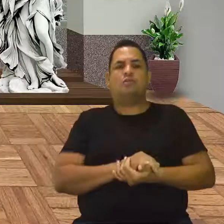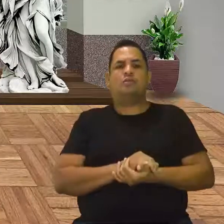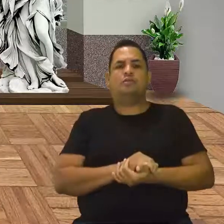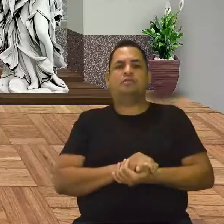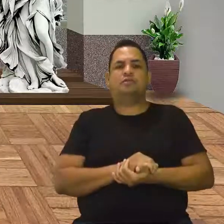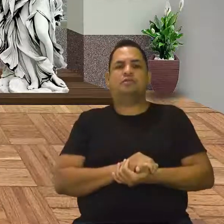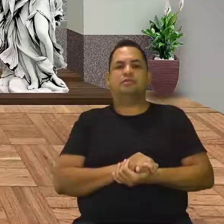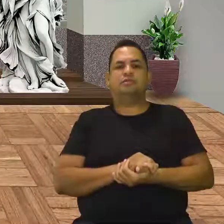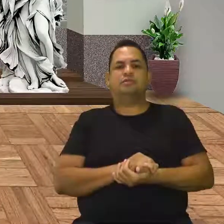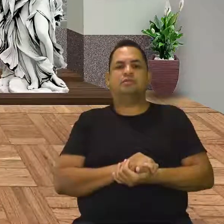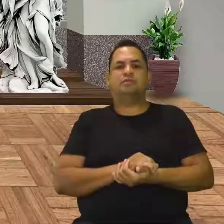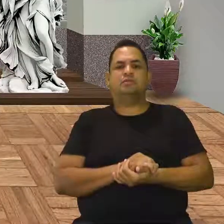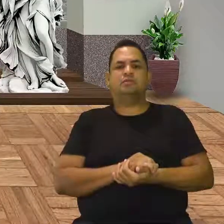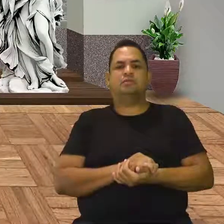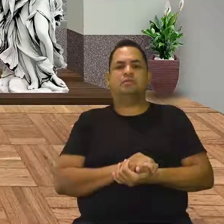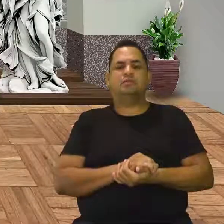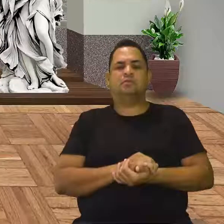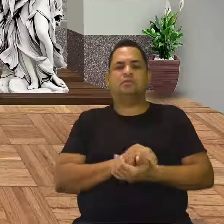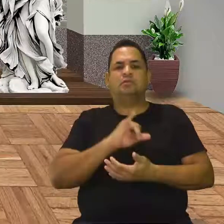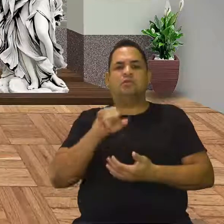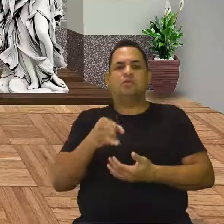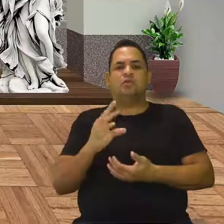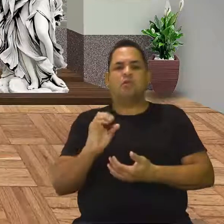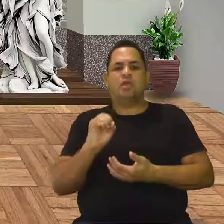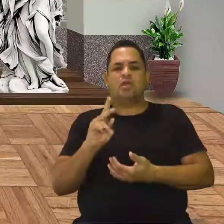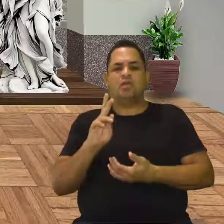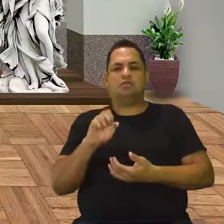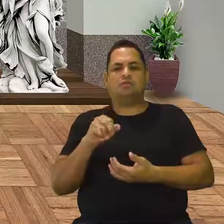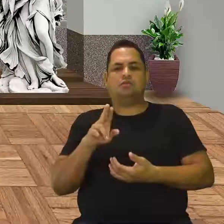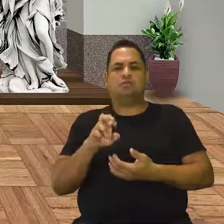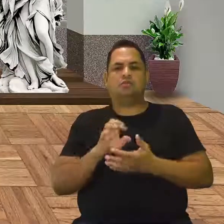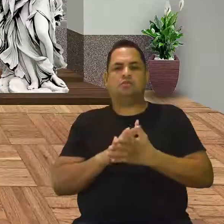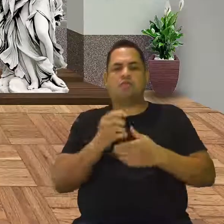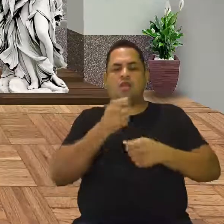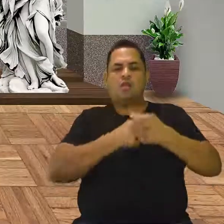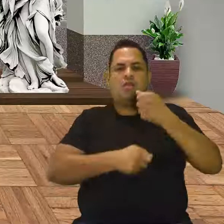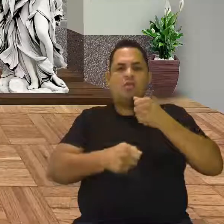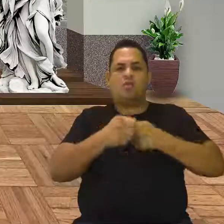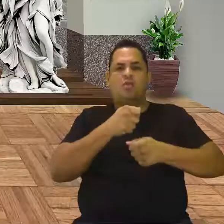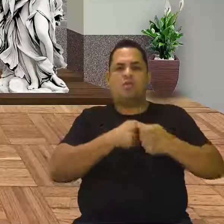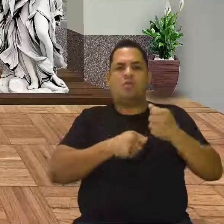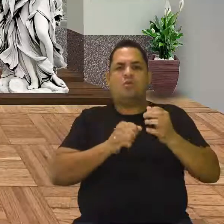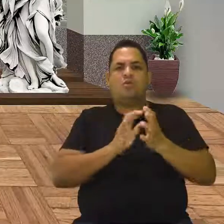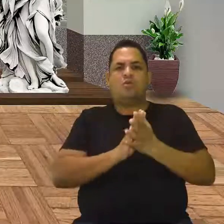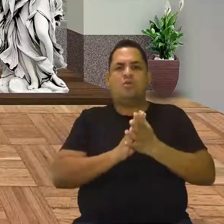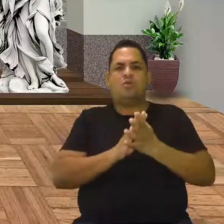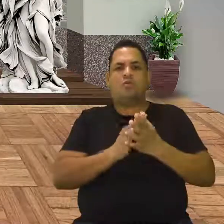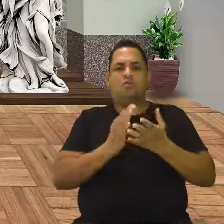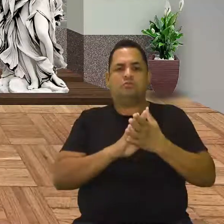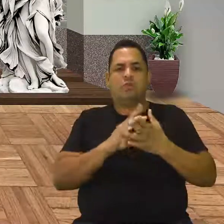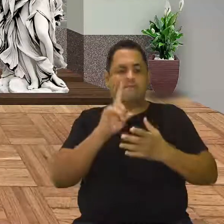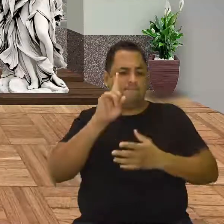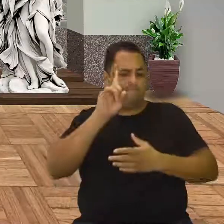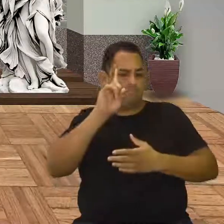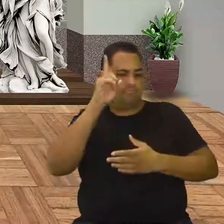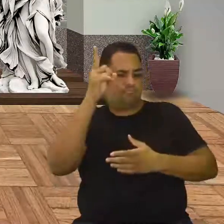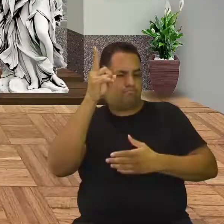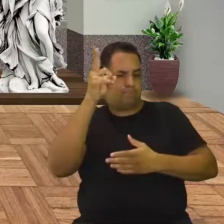pelo John Keynes, o cara da economia. Ele vai safar a